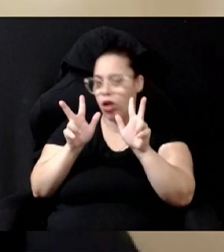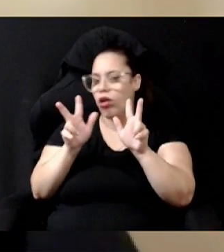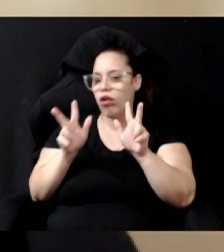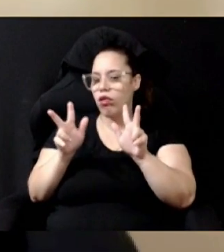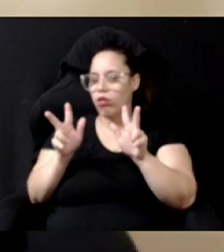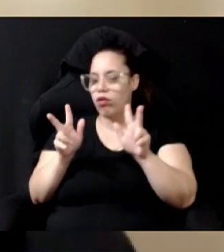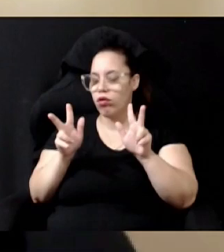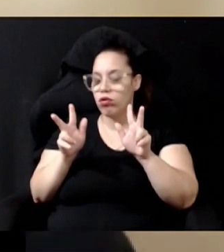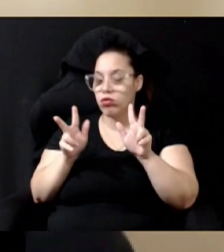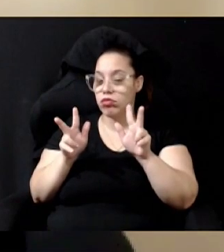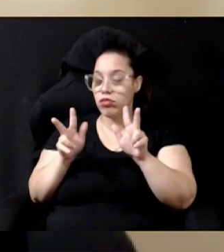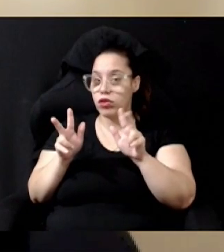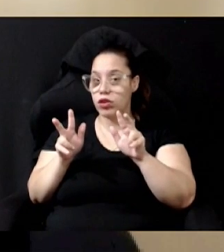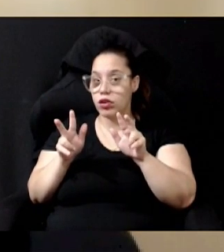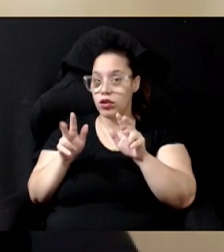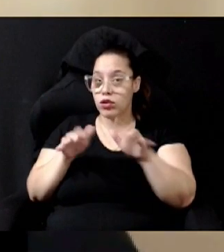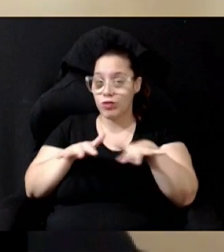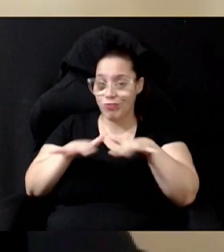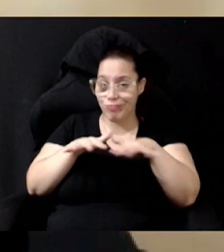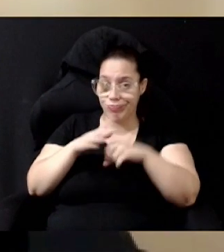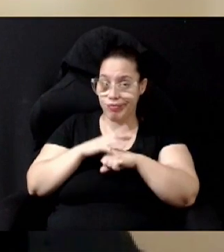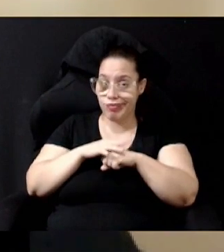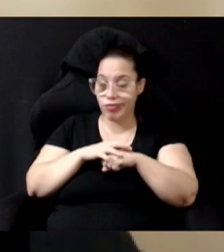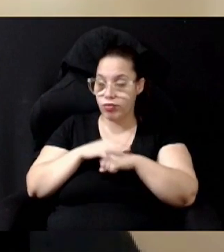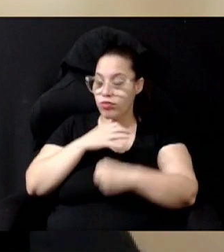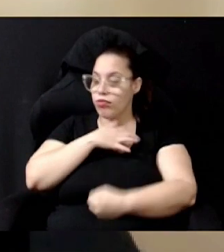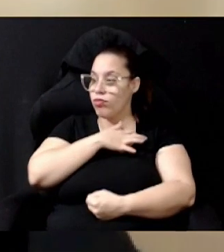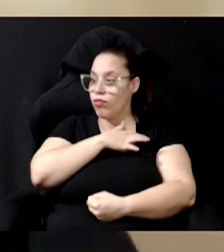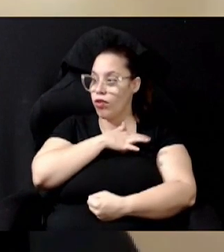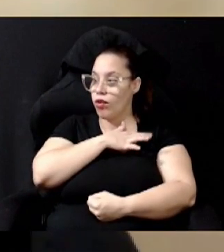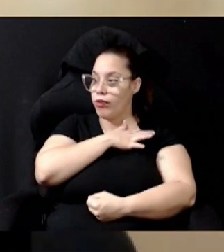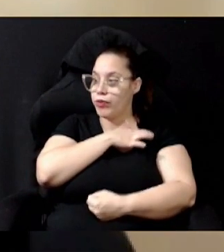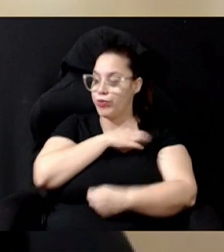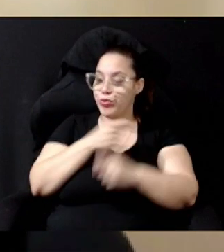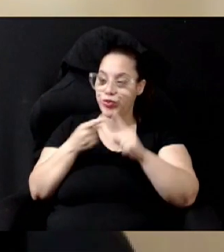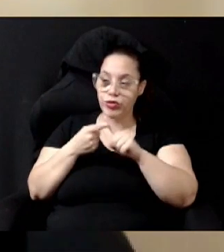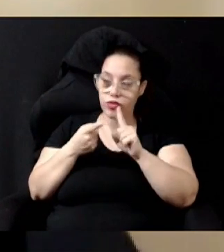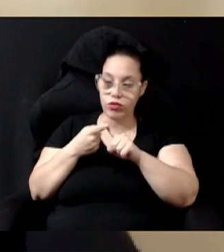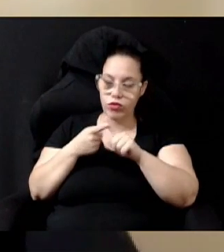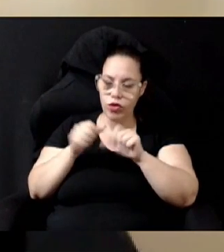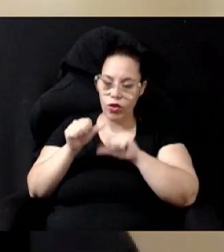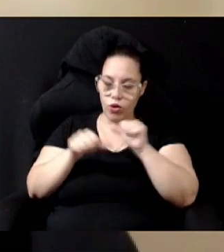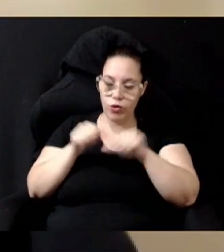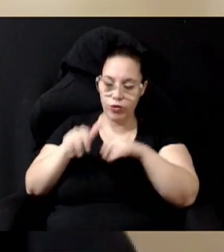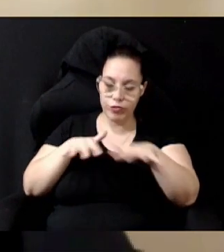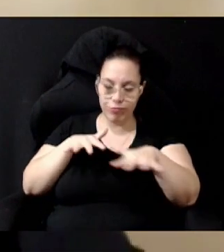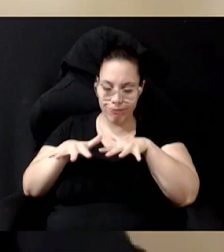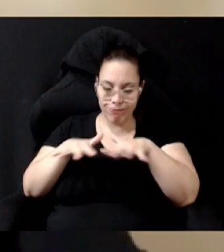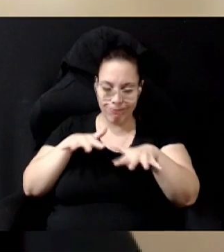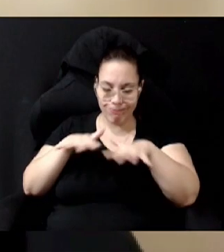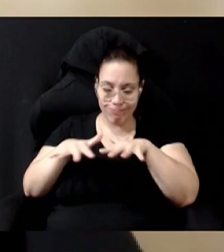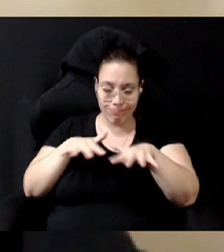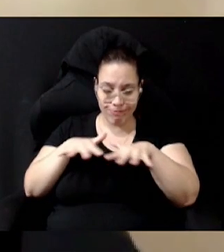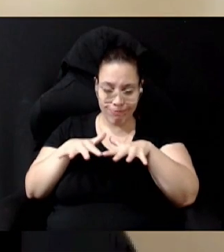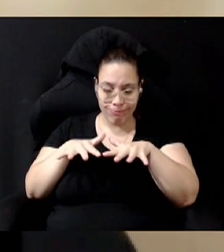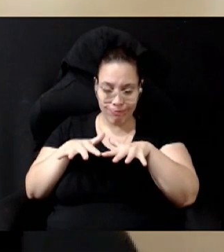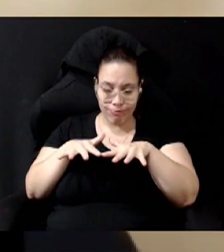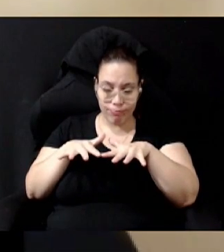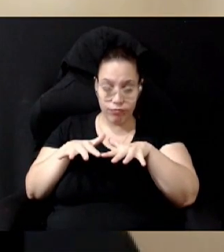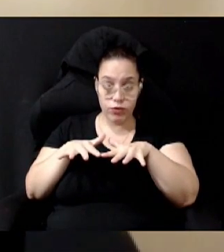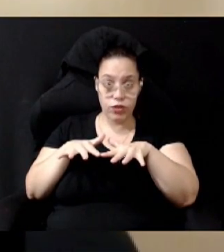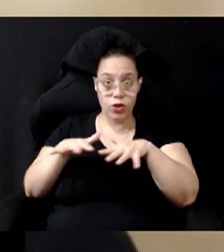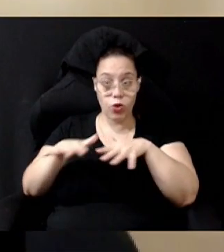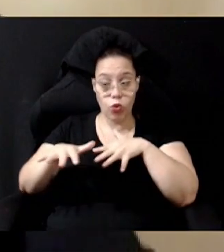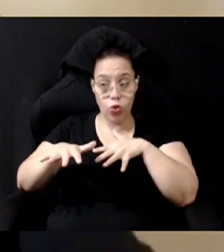dos distúrbios de movimento. Existem aquelas alterações do movimento que causam um movimento maior.